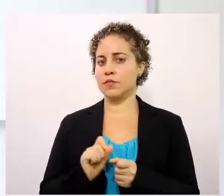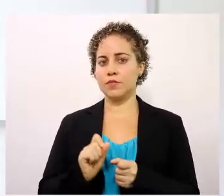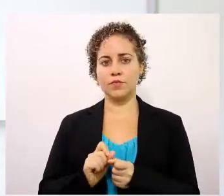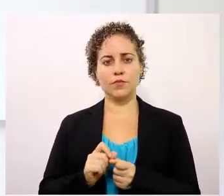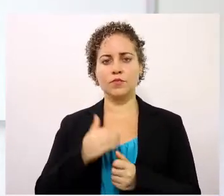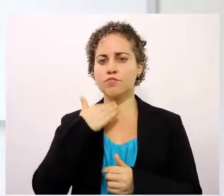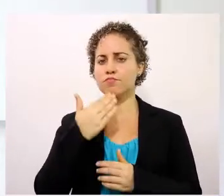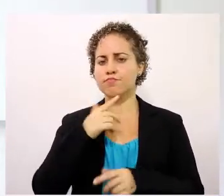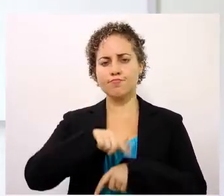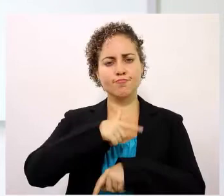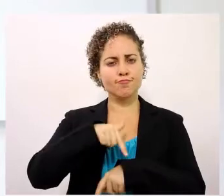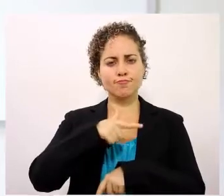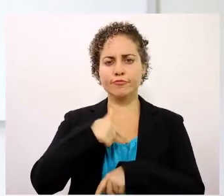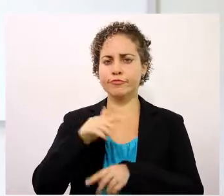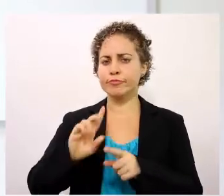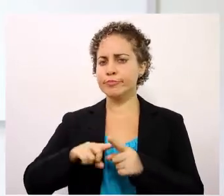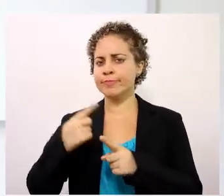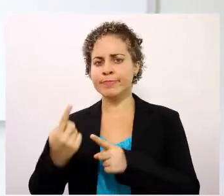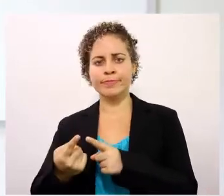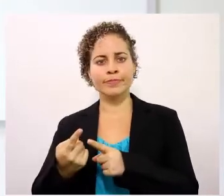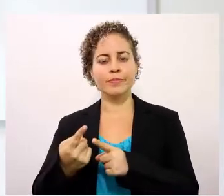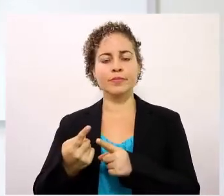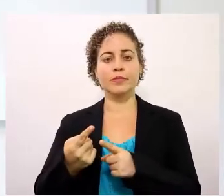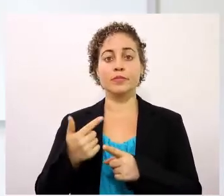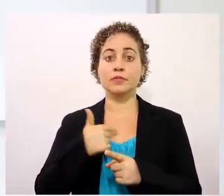hora extra, eu trabalhei